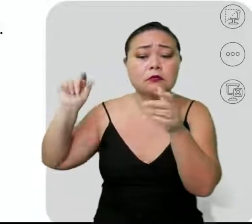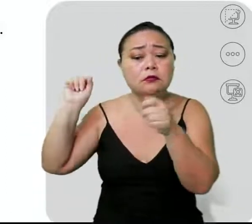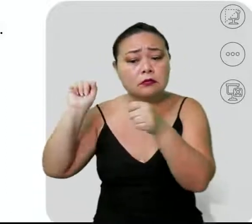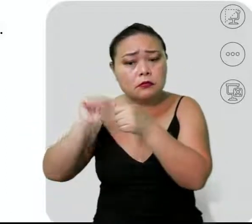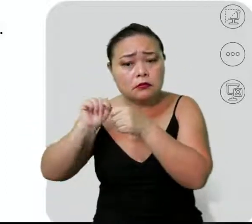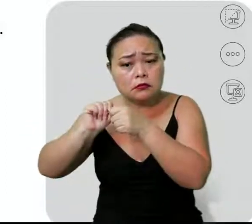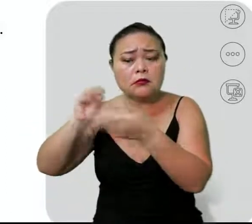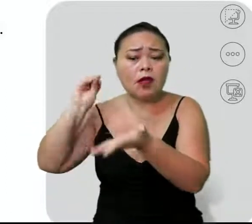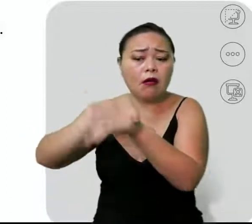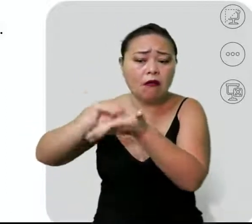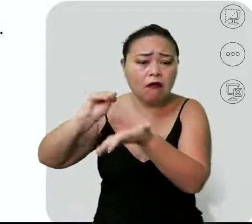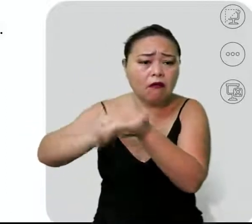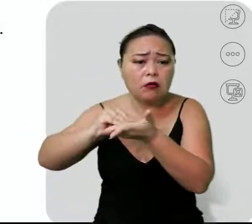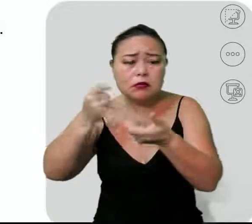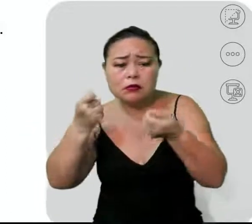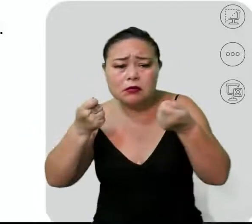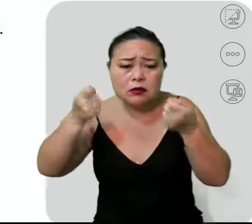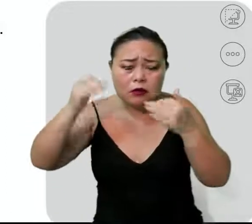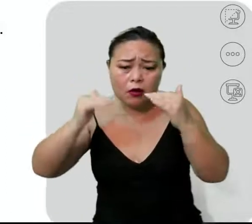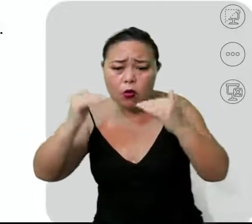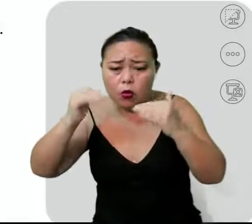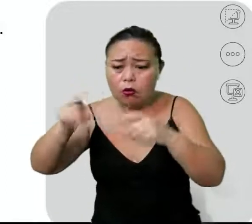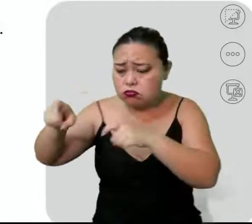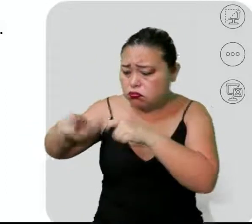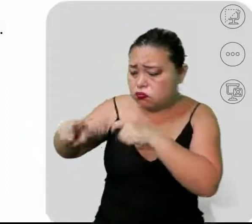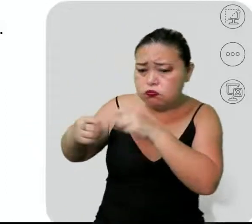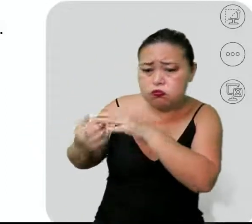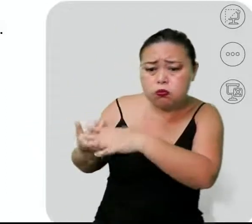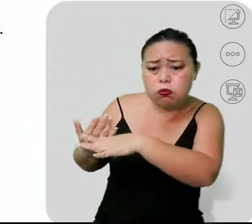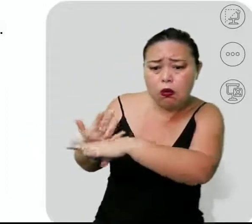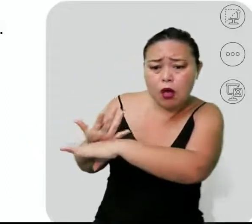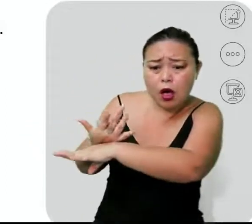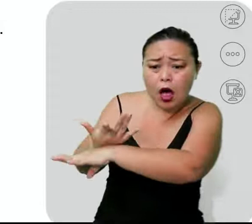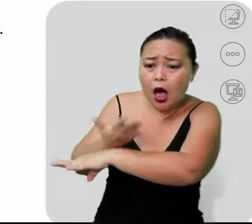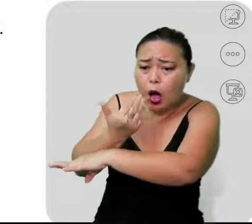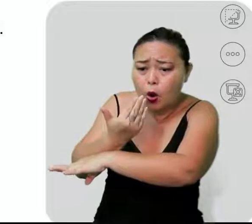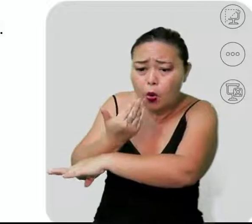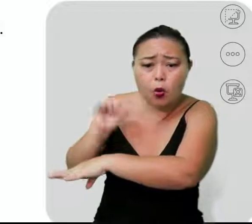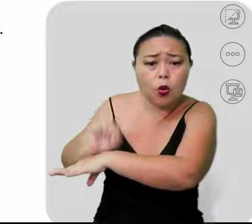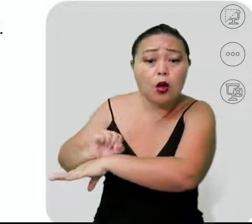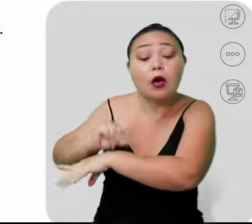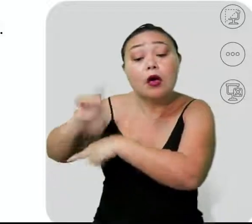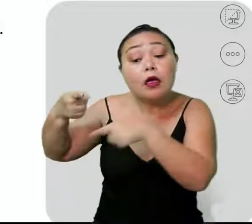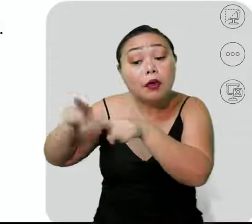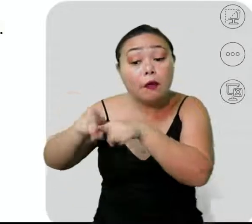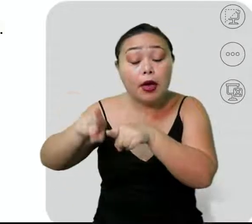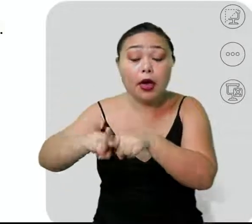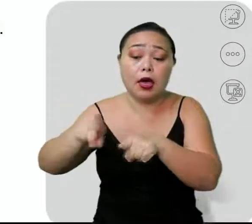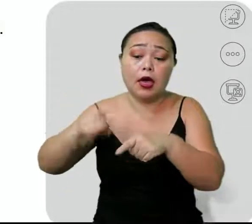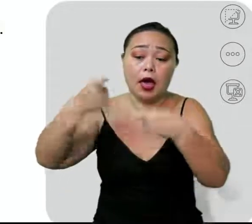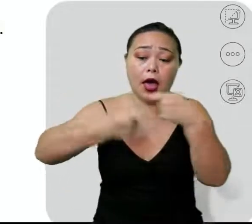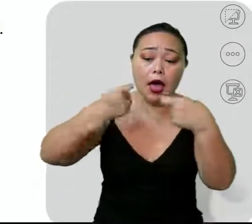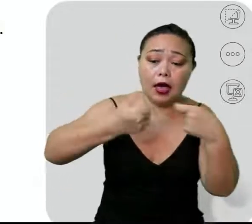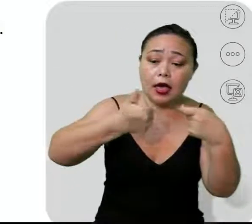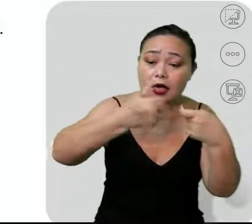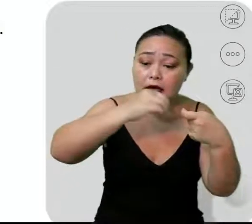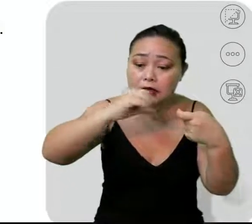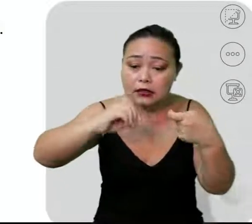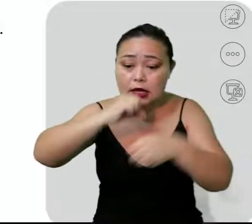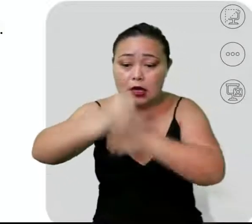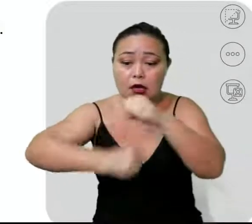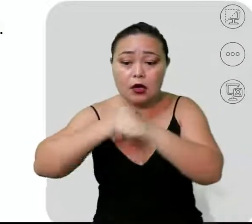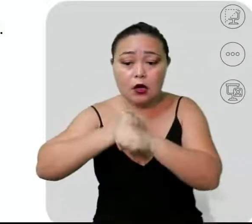ocasionada pelo precário equilíbrio da produção agrícola EA Guerra dos Cem Anos entre França e